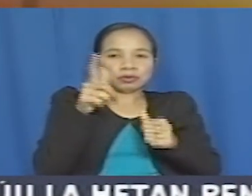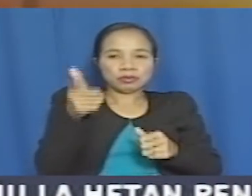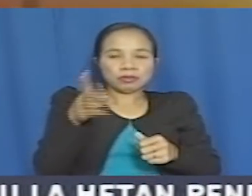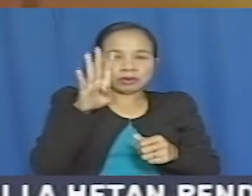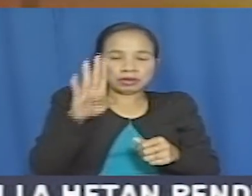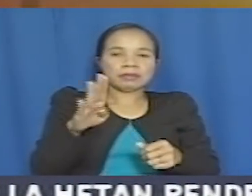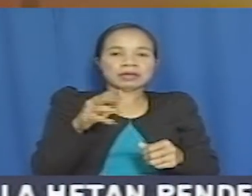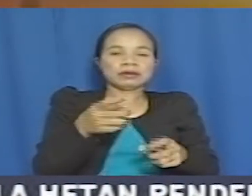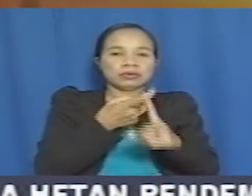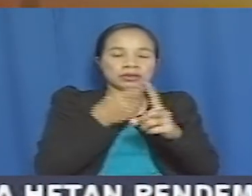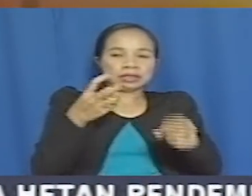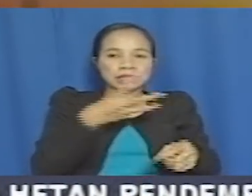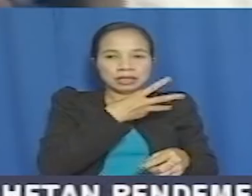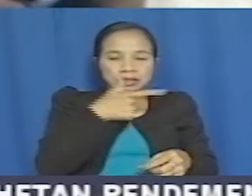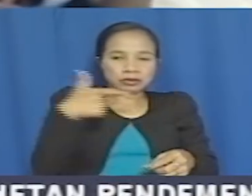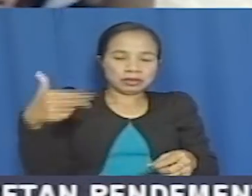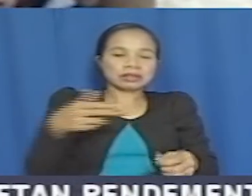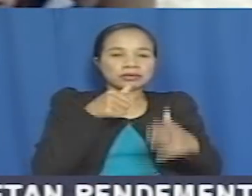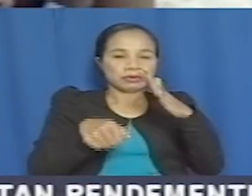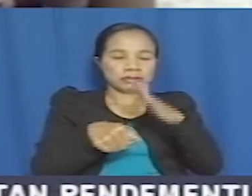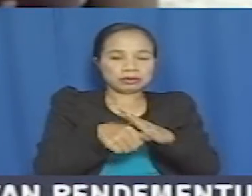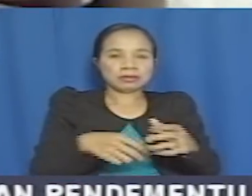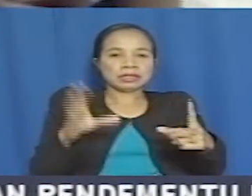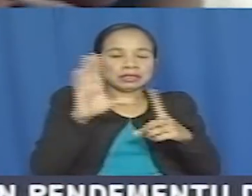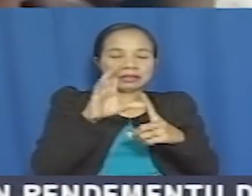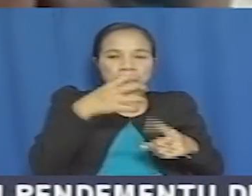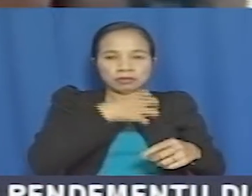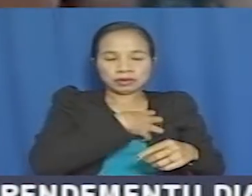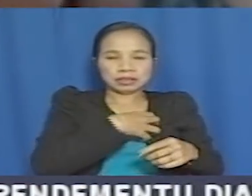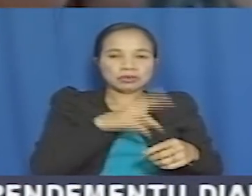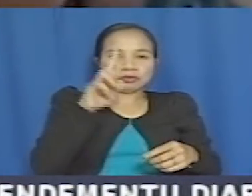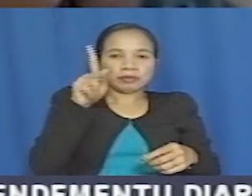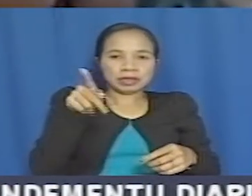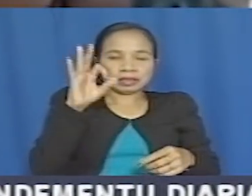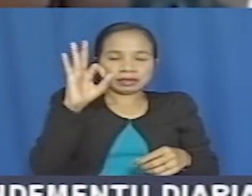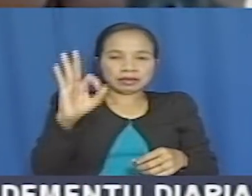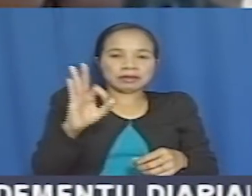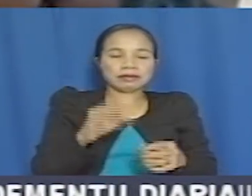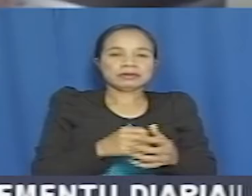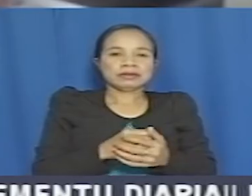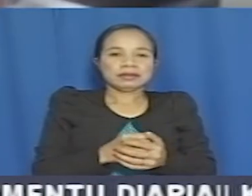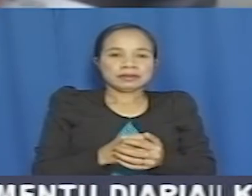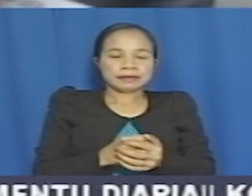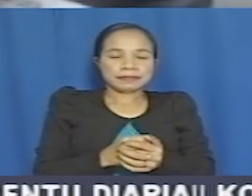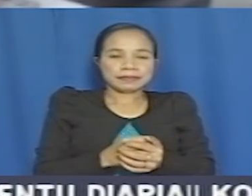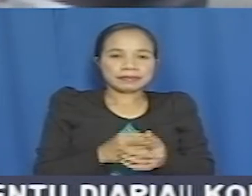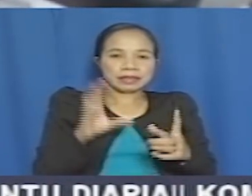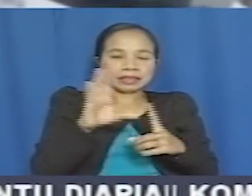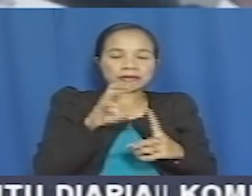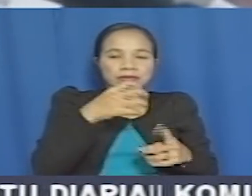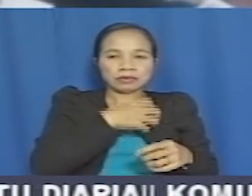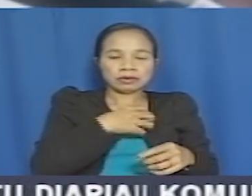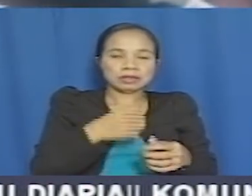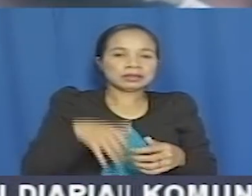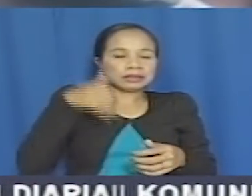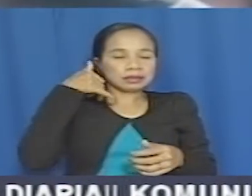ho, ilegalmente. Comandante Unidade de Patrulhamento Fronteira, UPF, Superintendente Euclides Belo,